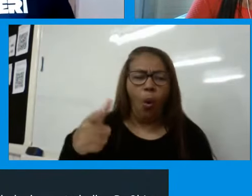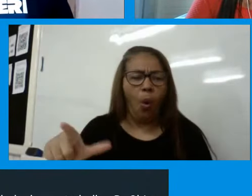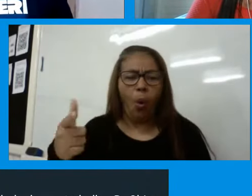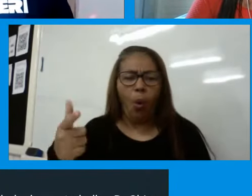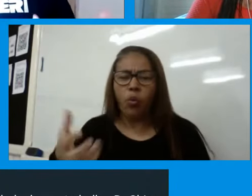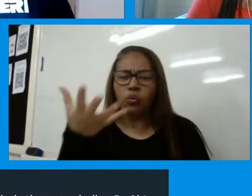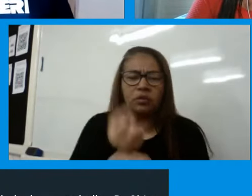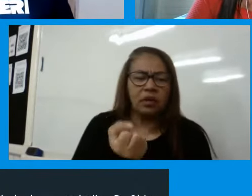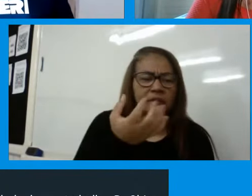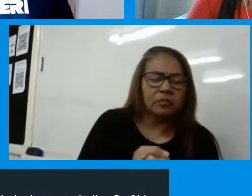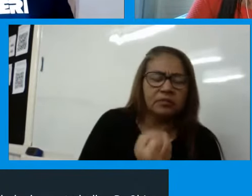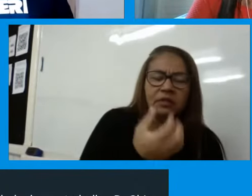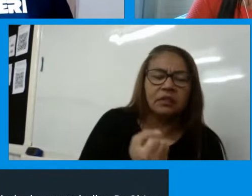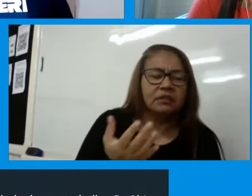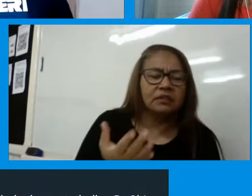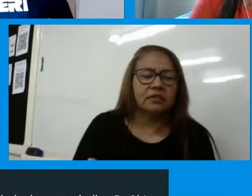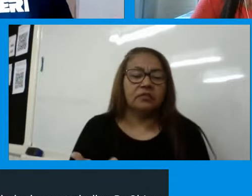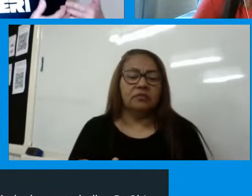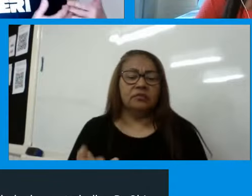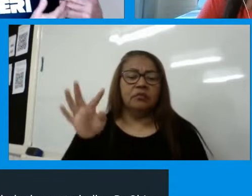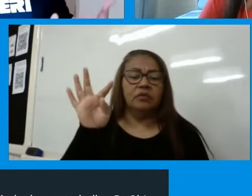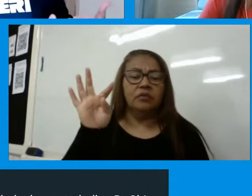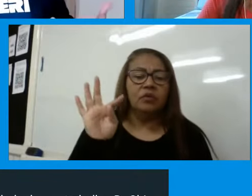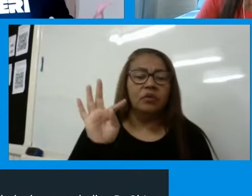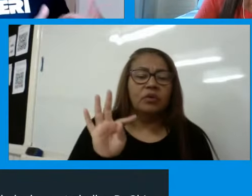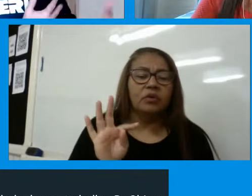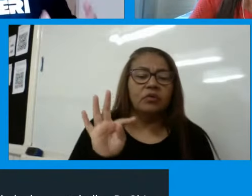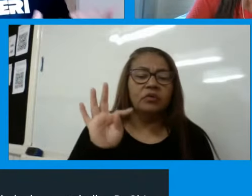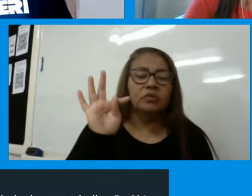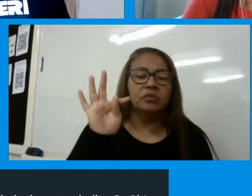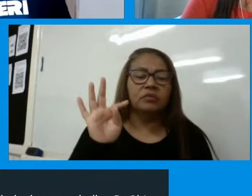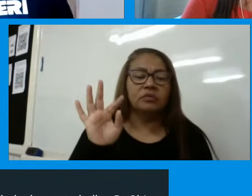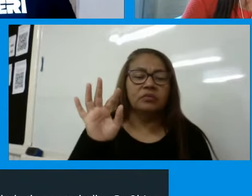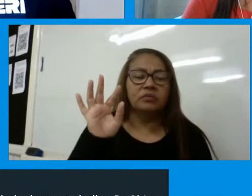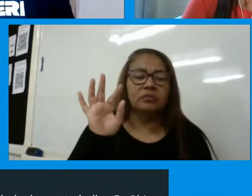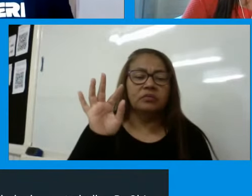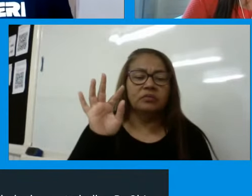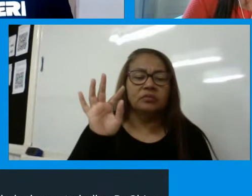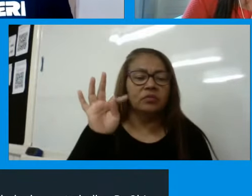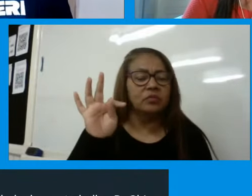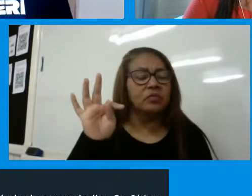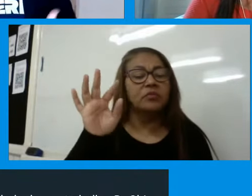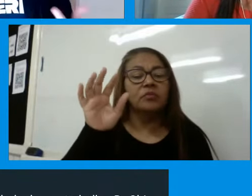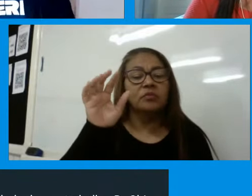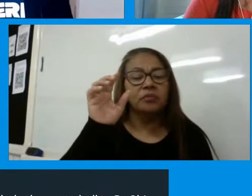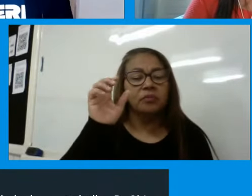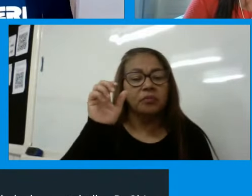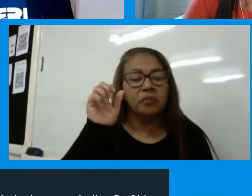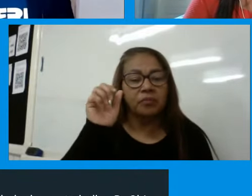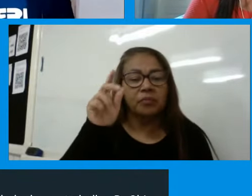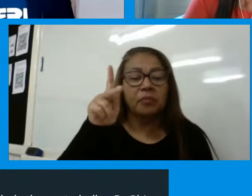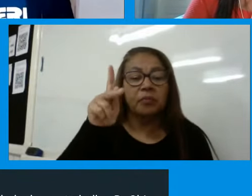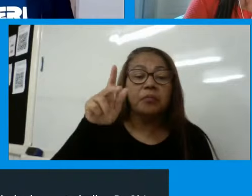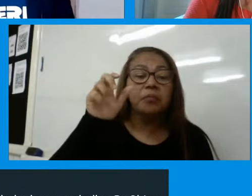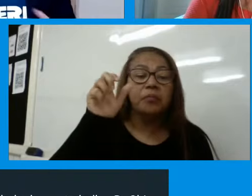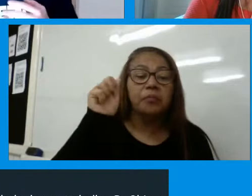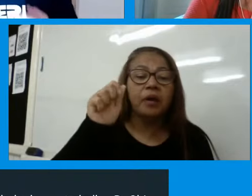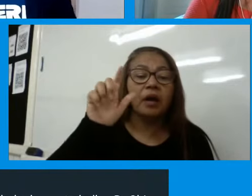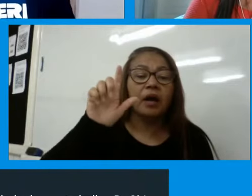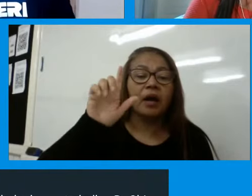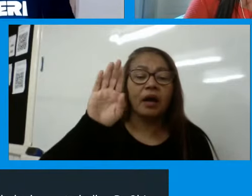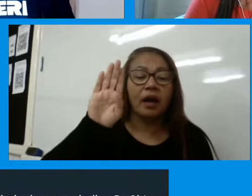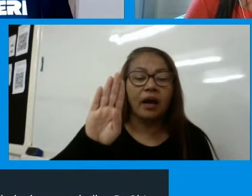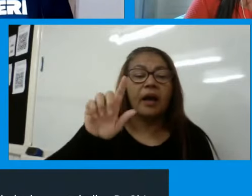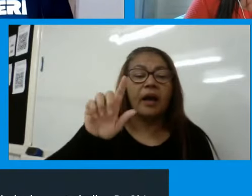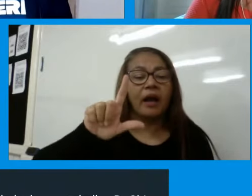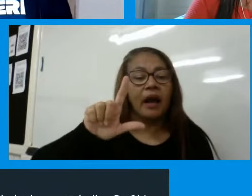apresentado ao Padlet já ano passado, no meu dia a dia. Então, assim, e quem me apresentou o Padlet foi um colega